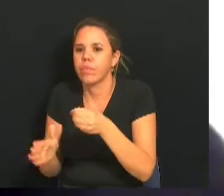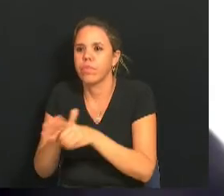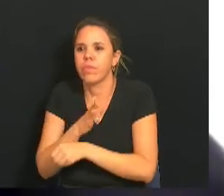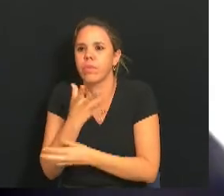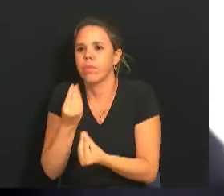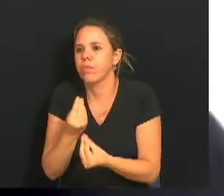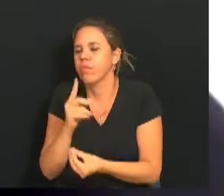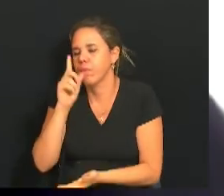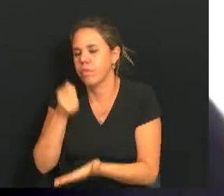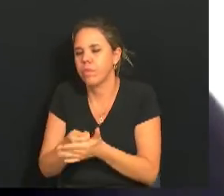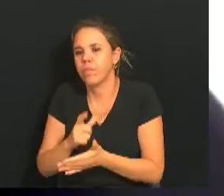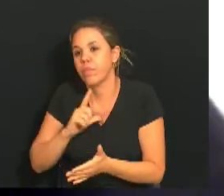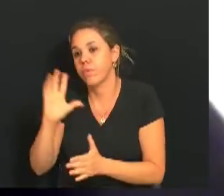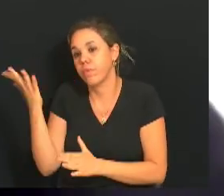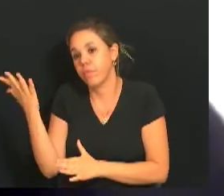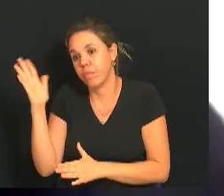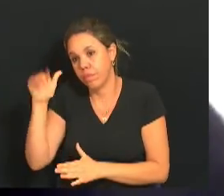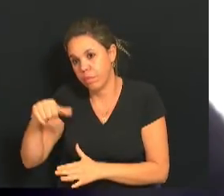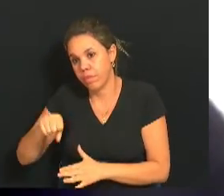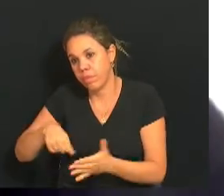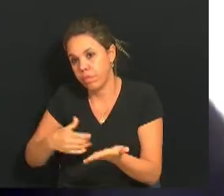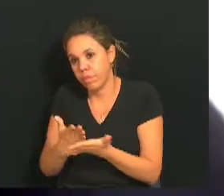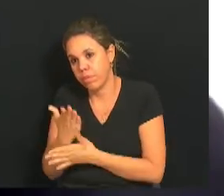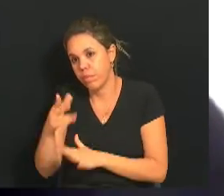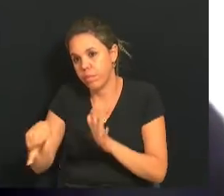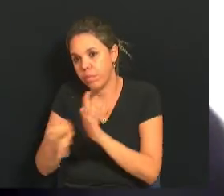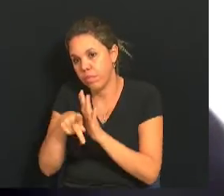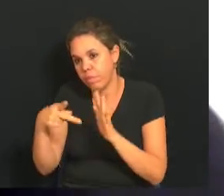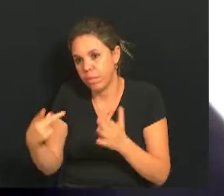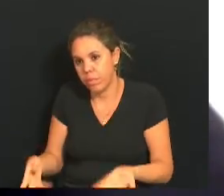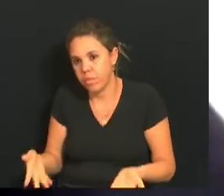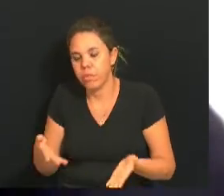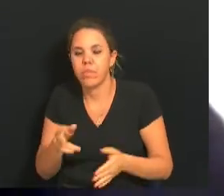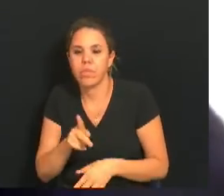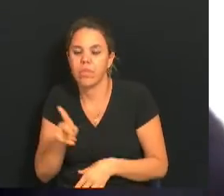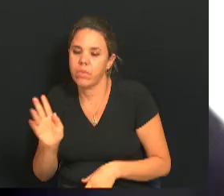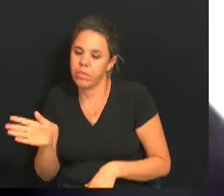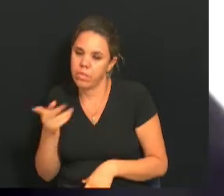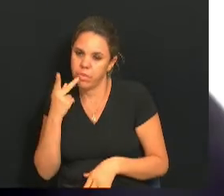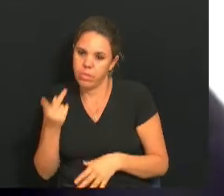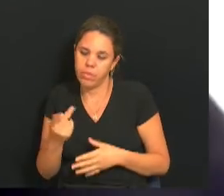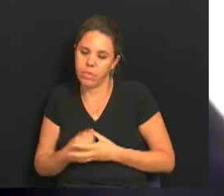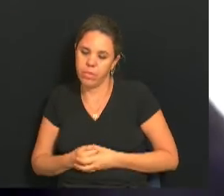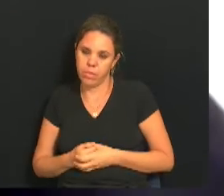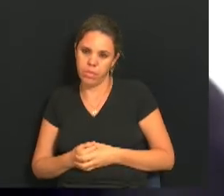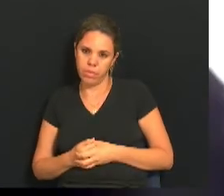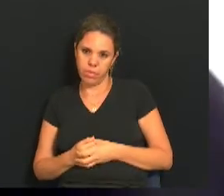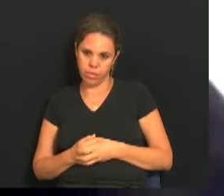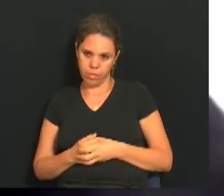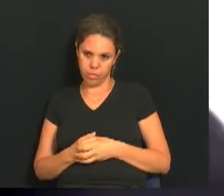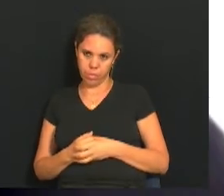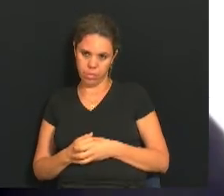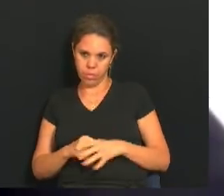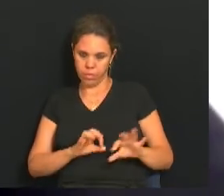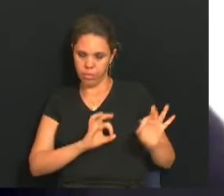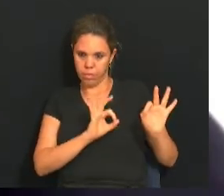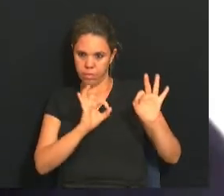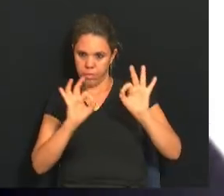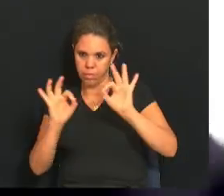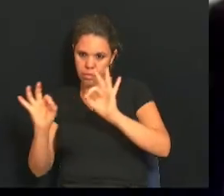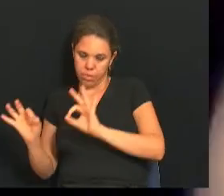que de fato vai acontecer. O que a própria professora Jaqueline relatou, eu acompanhei muito de